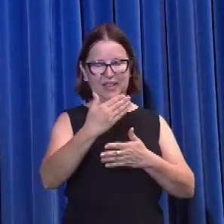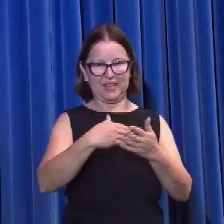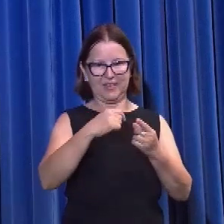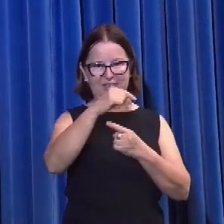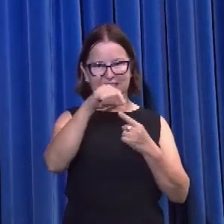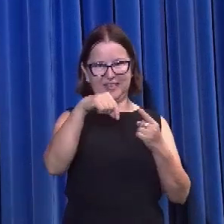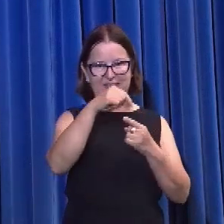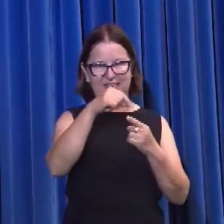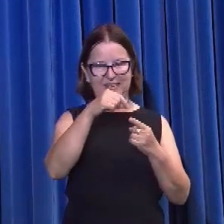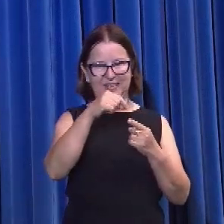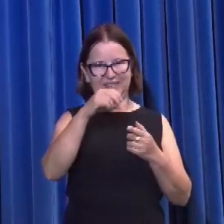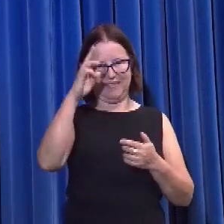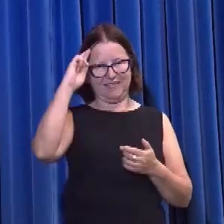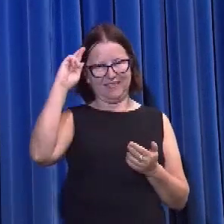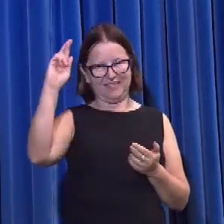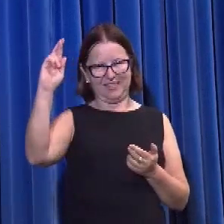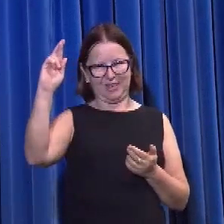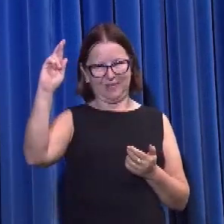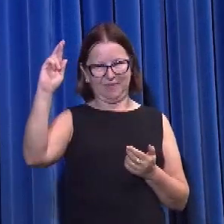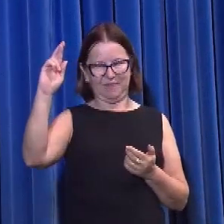santo.